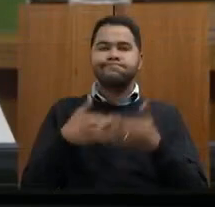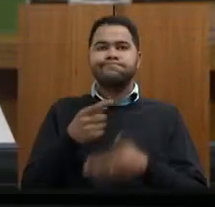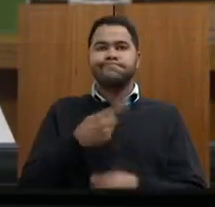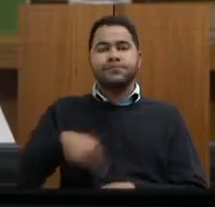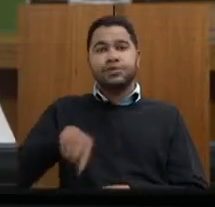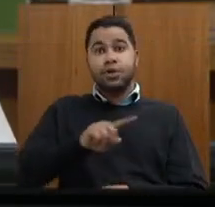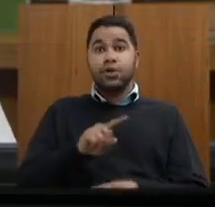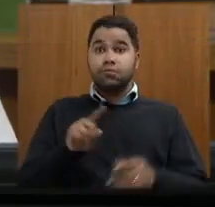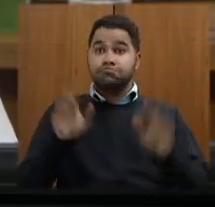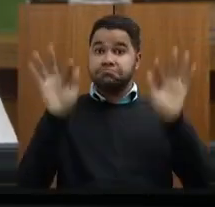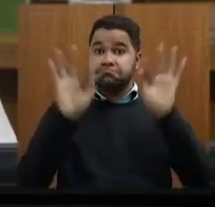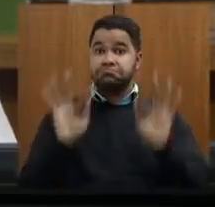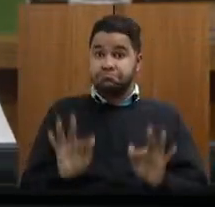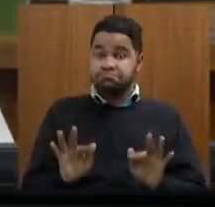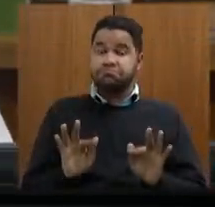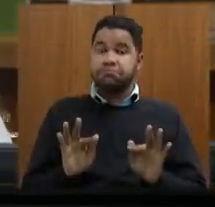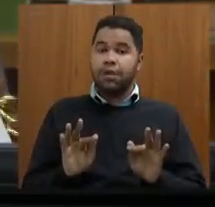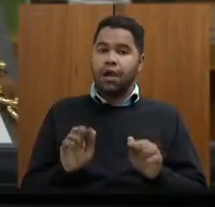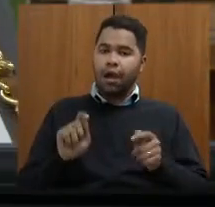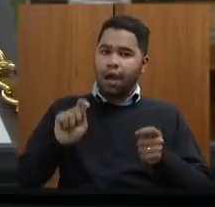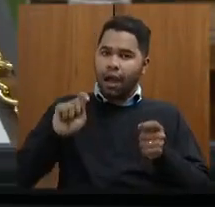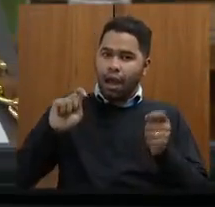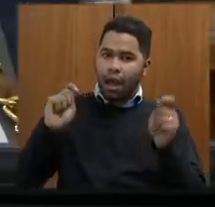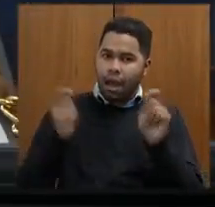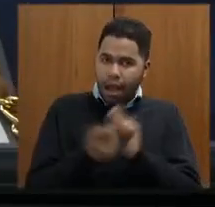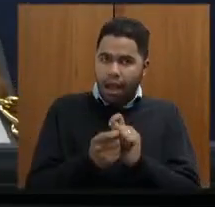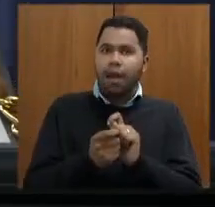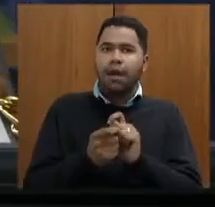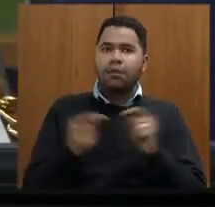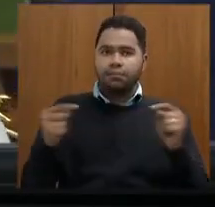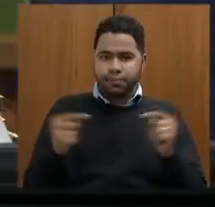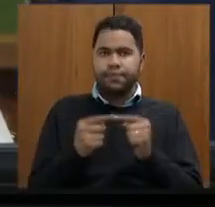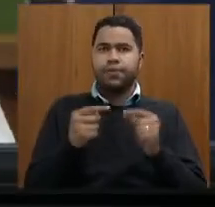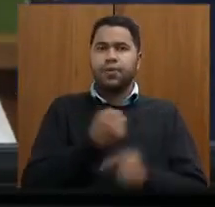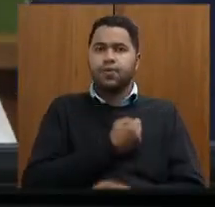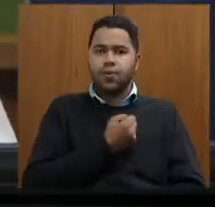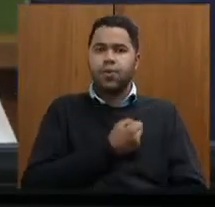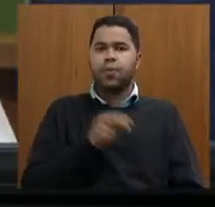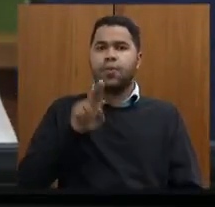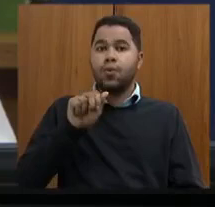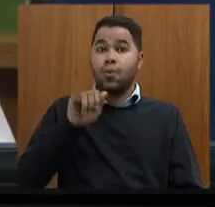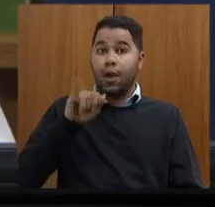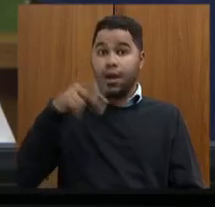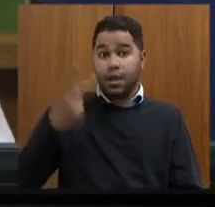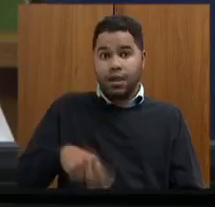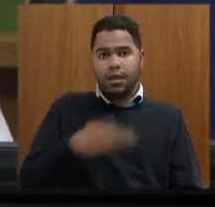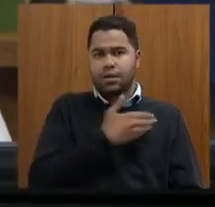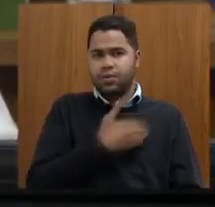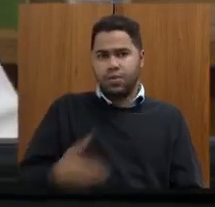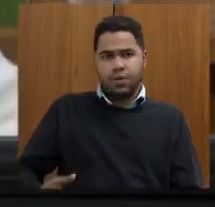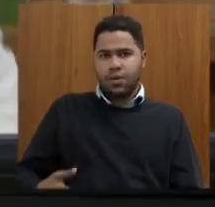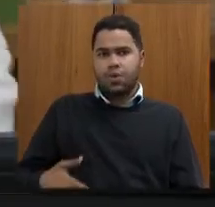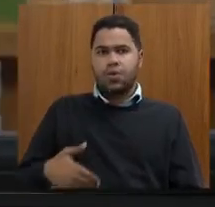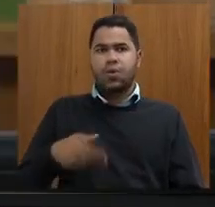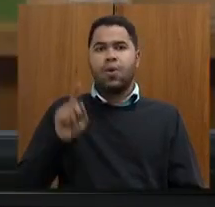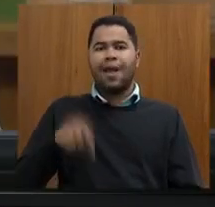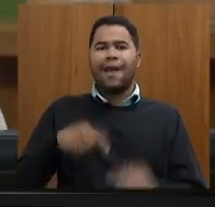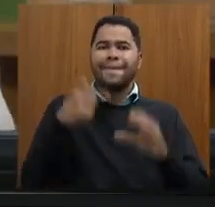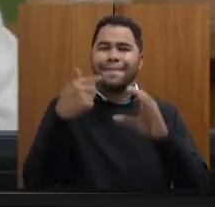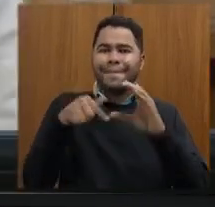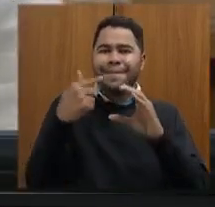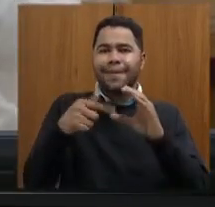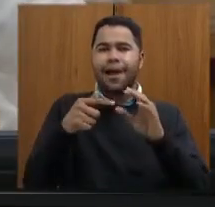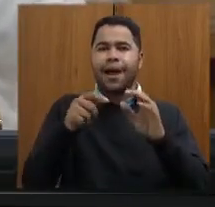muito feliz né dessa remodelagem das usuais e Da ampliação do número de reais no estado que não é para ser sete a gente fez uma